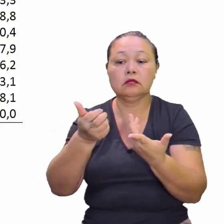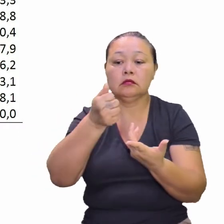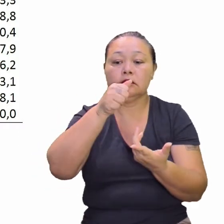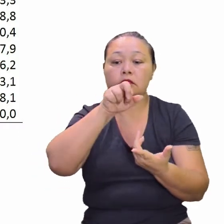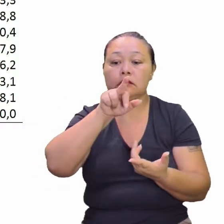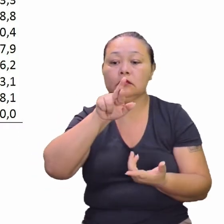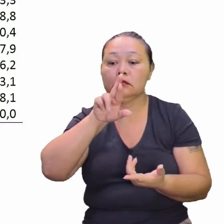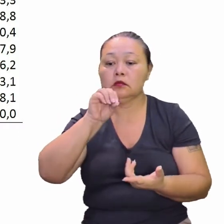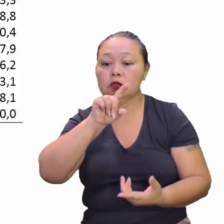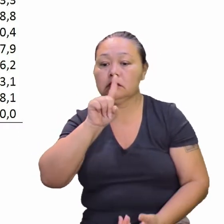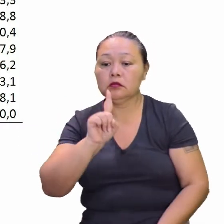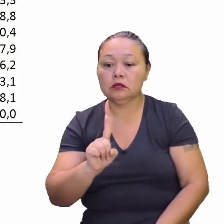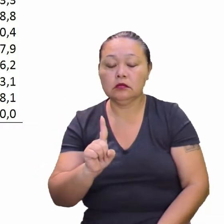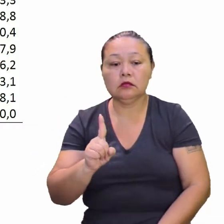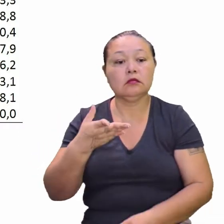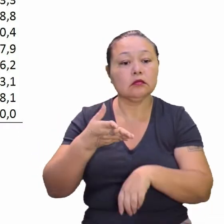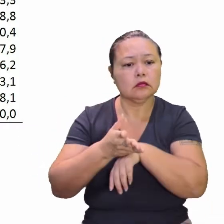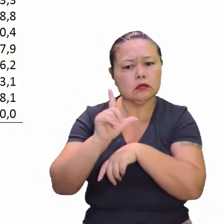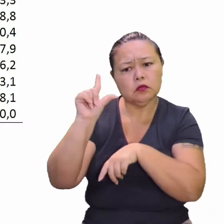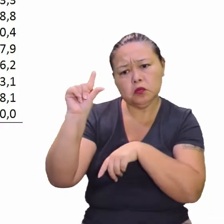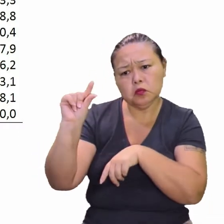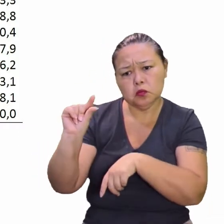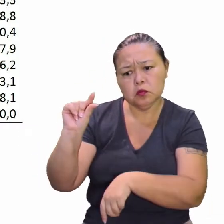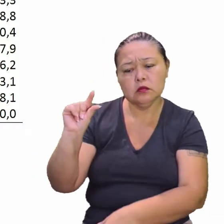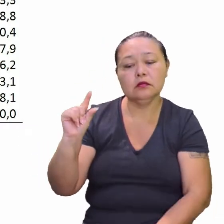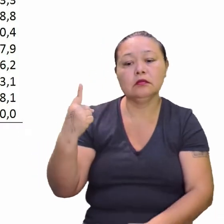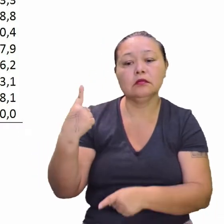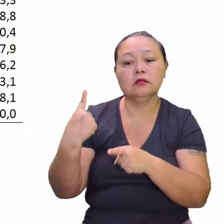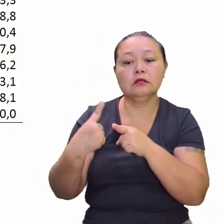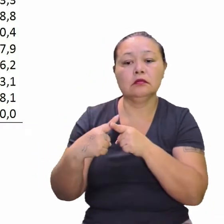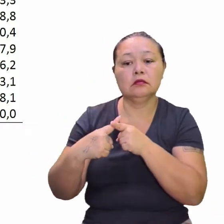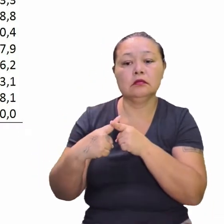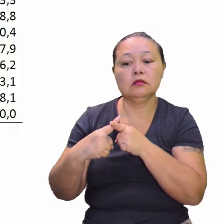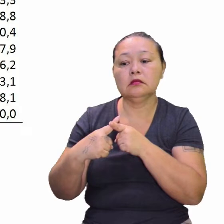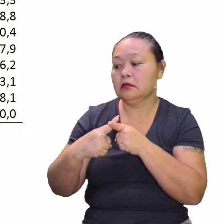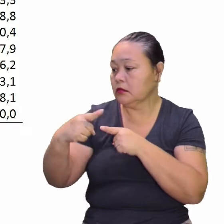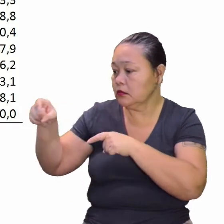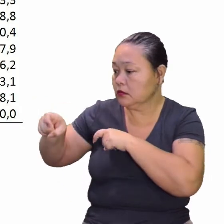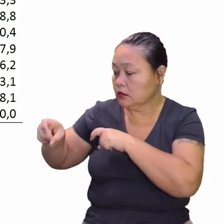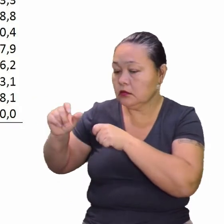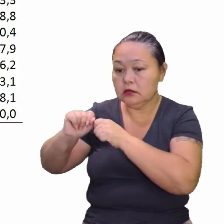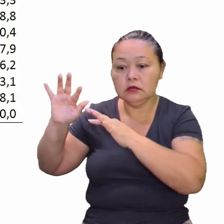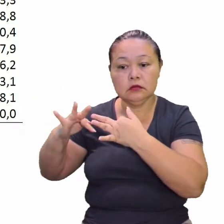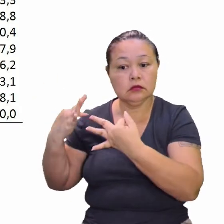arroz, essa participação é pouca, porque